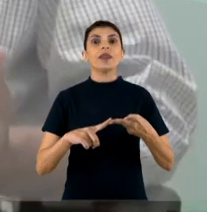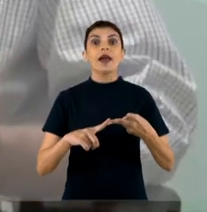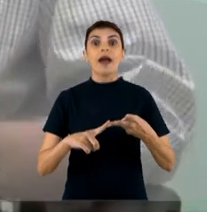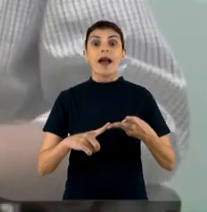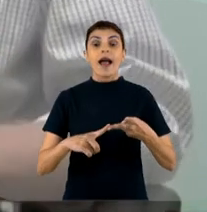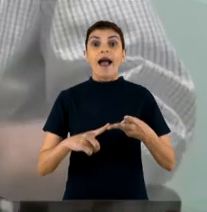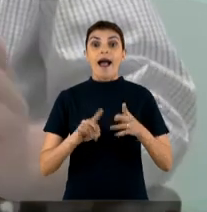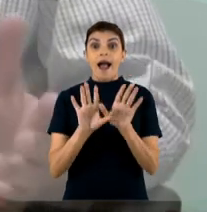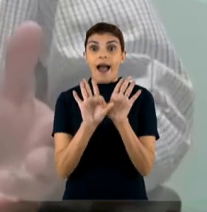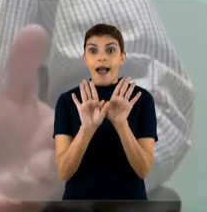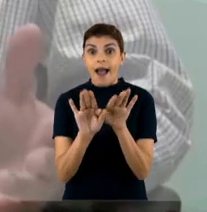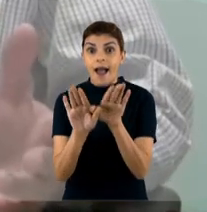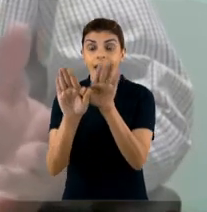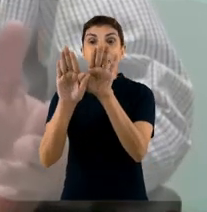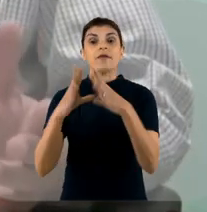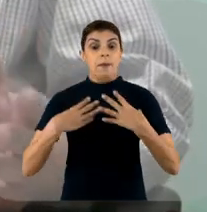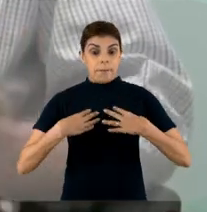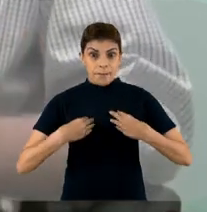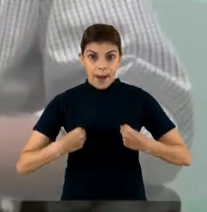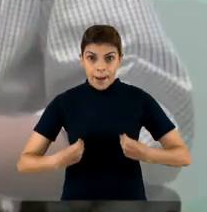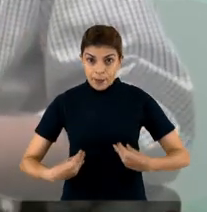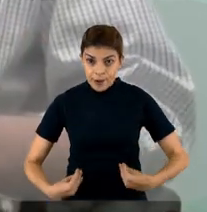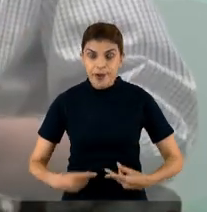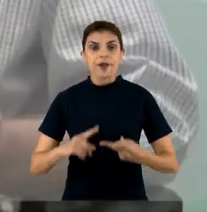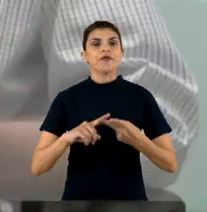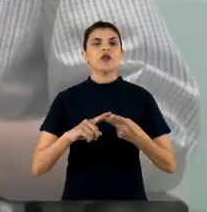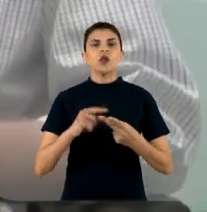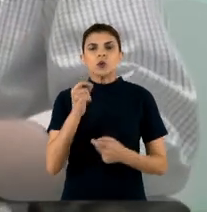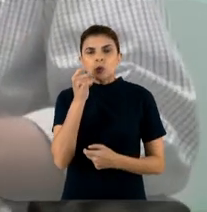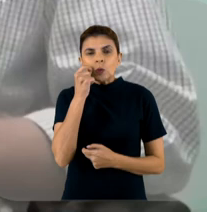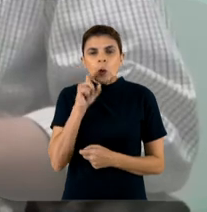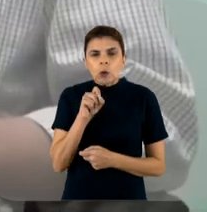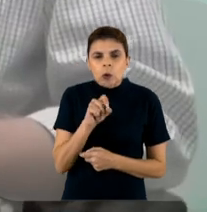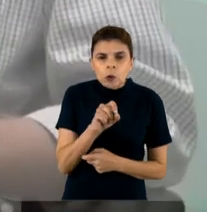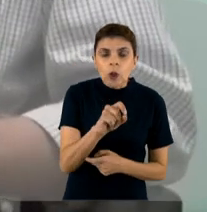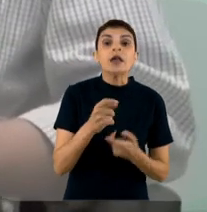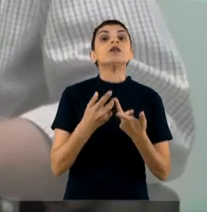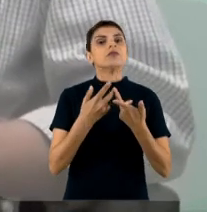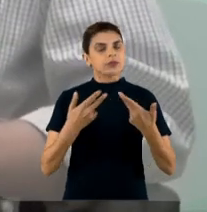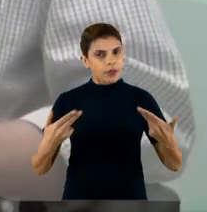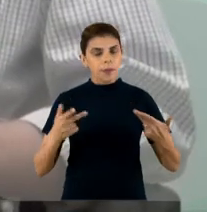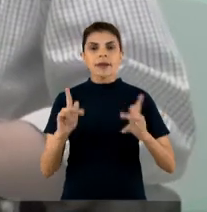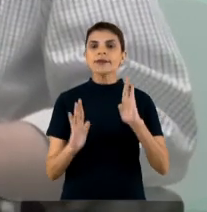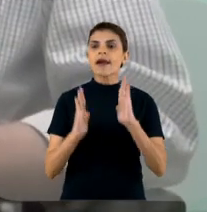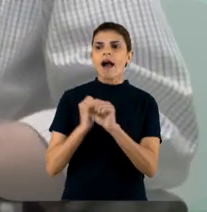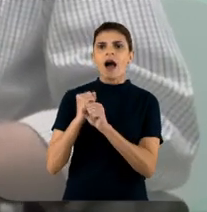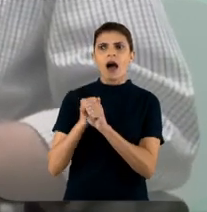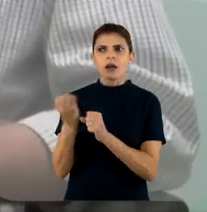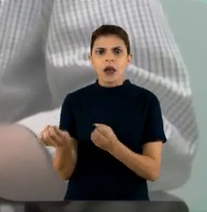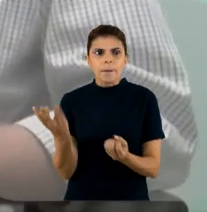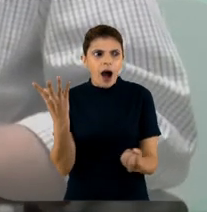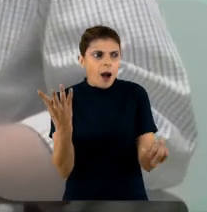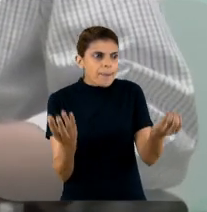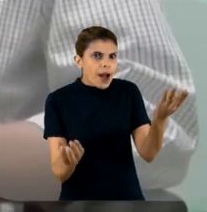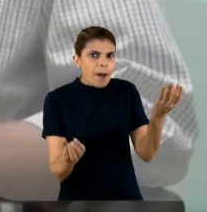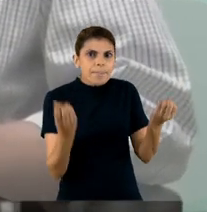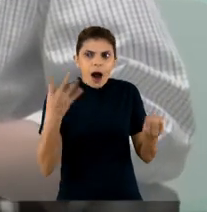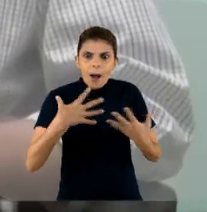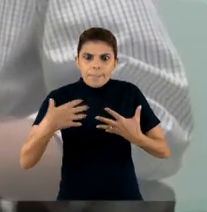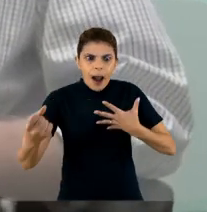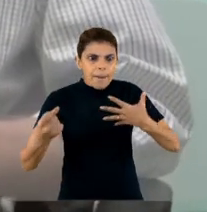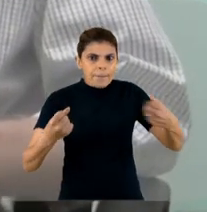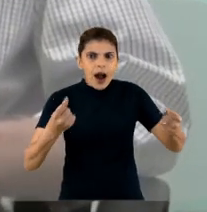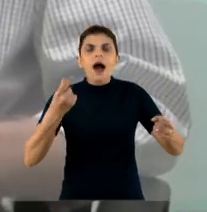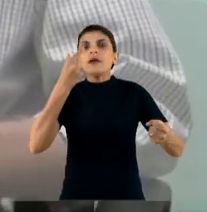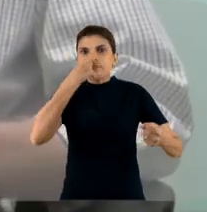roedores ISO a gente já reconhecia também o que foi diferente é que e a partir do início desse Milênio começaram a aparecer casos em que